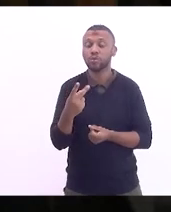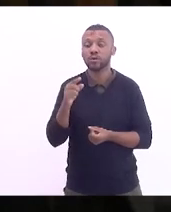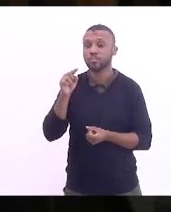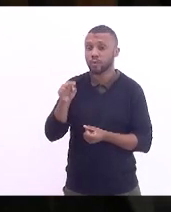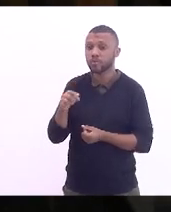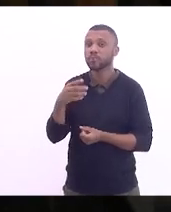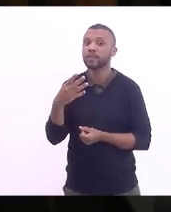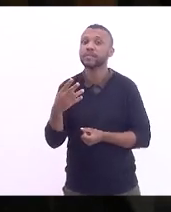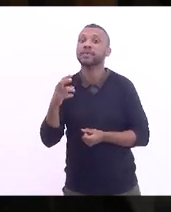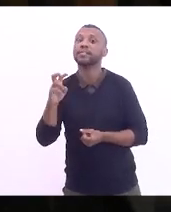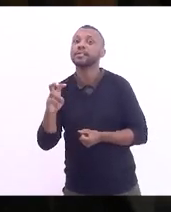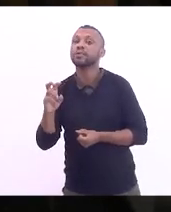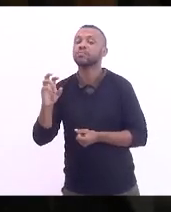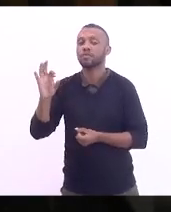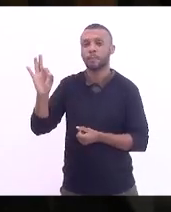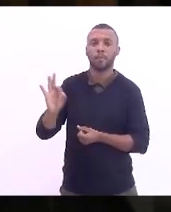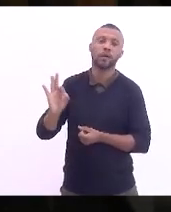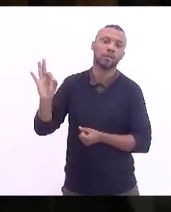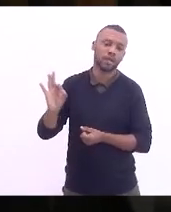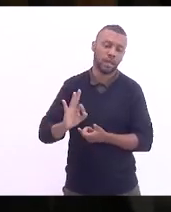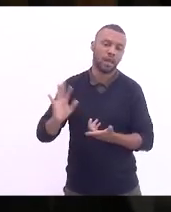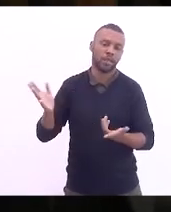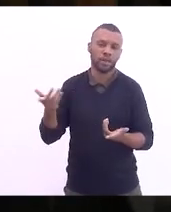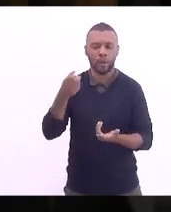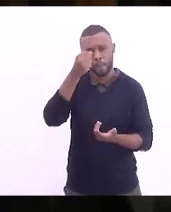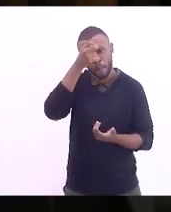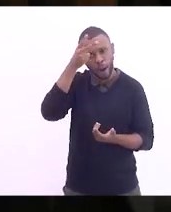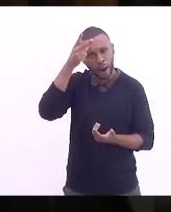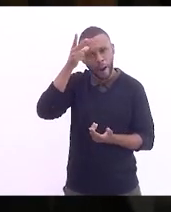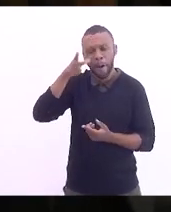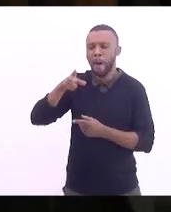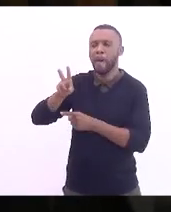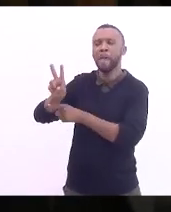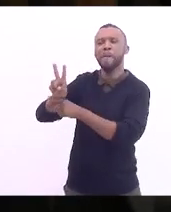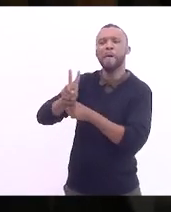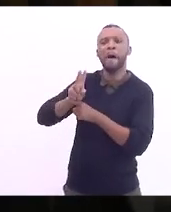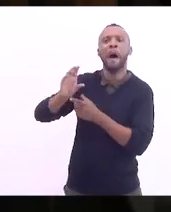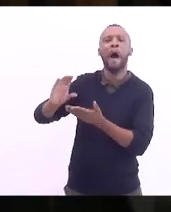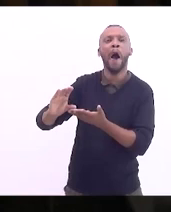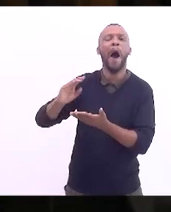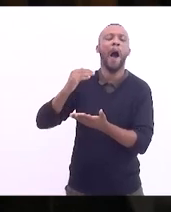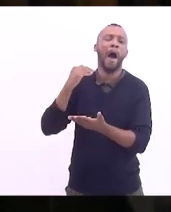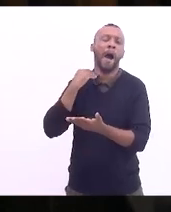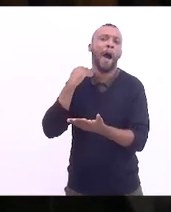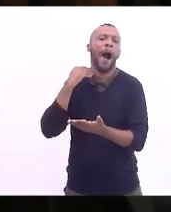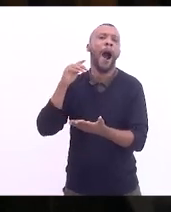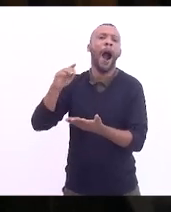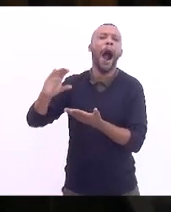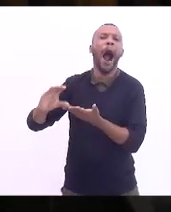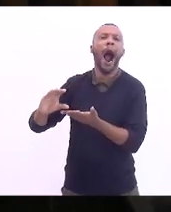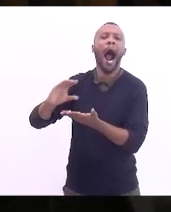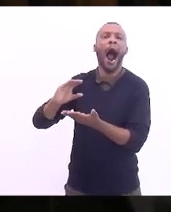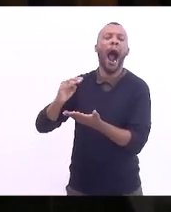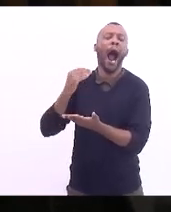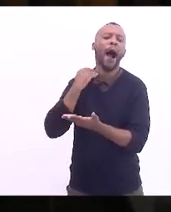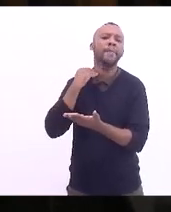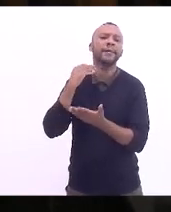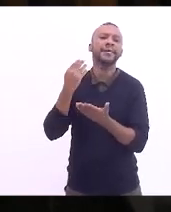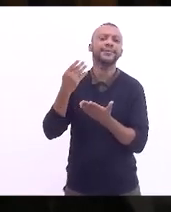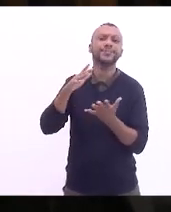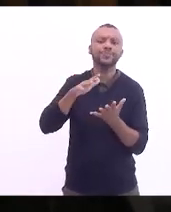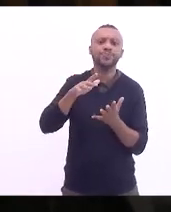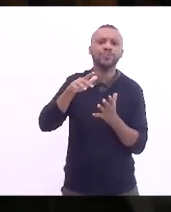2.45 Essa é o município pegou na na mão de um banco mesmo sendo um banco